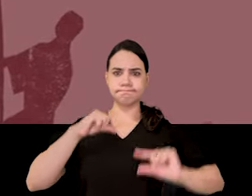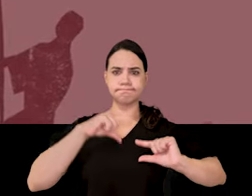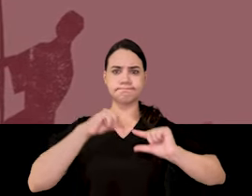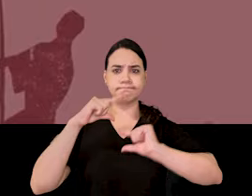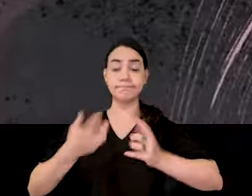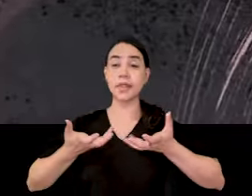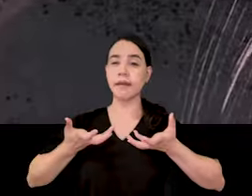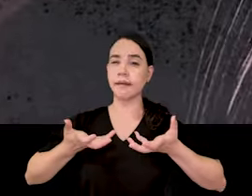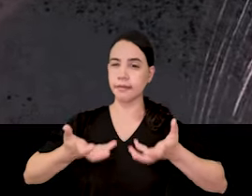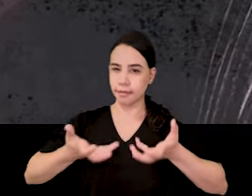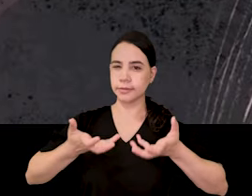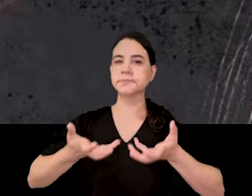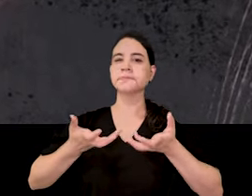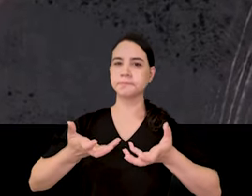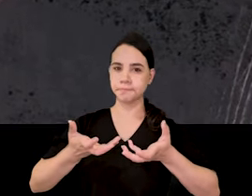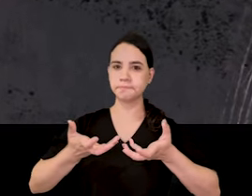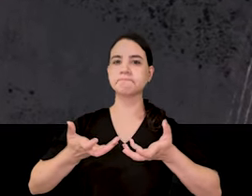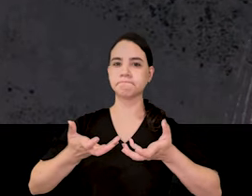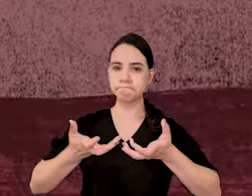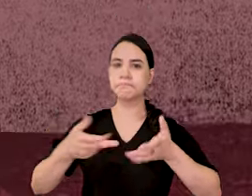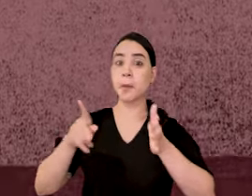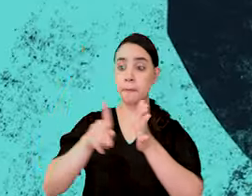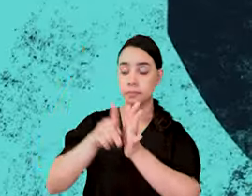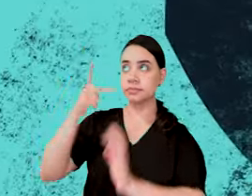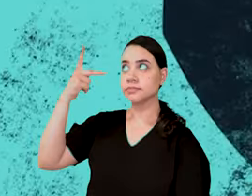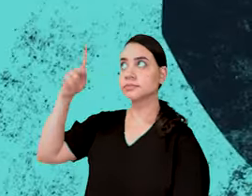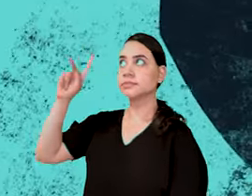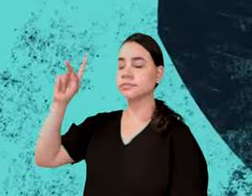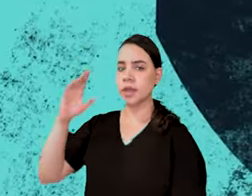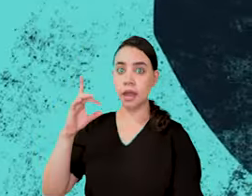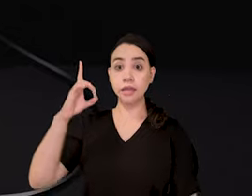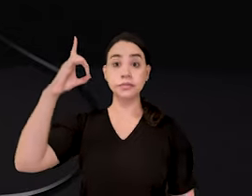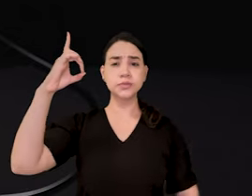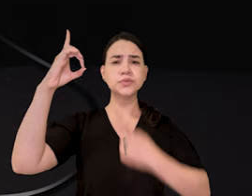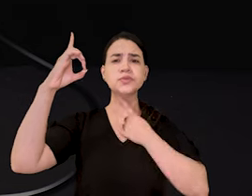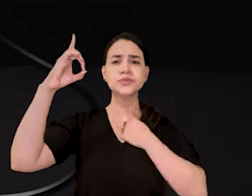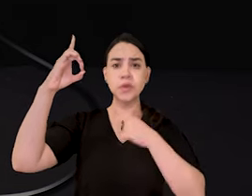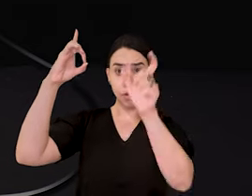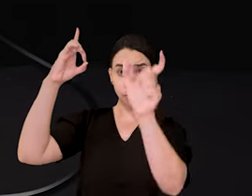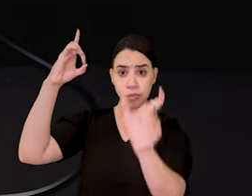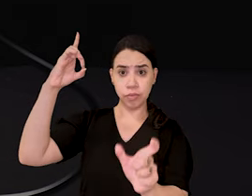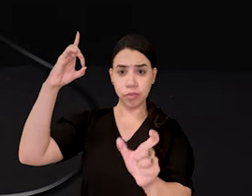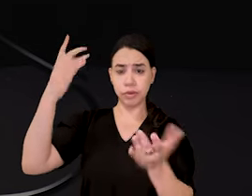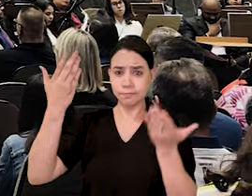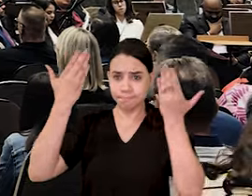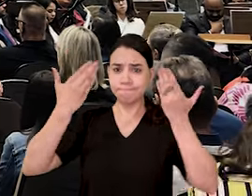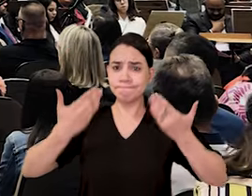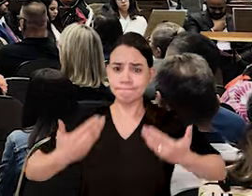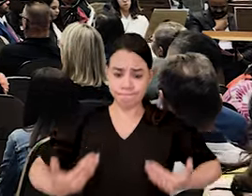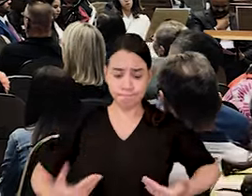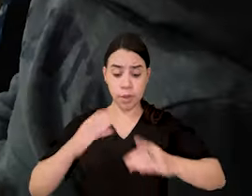qual Cristo, que é soberano sobre tudo, não clame: é meu. Deus quer você por inteiro.